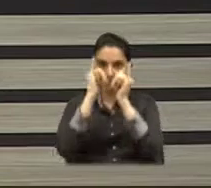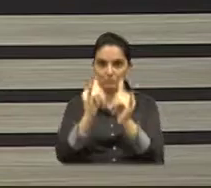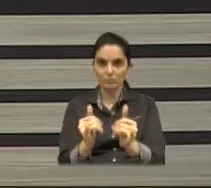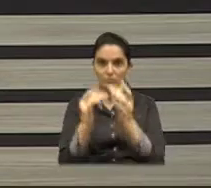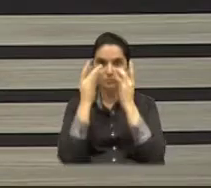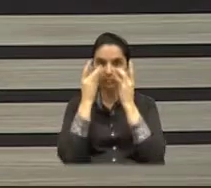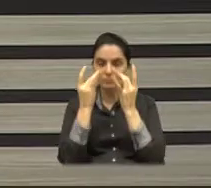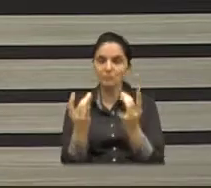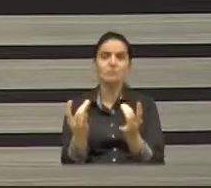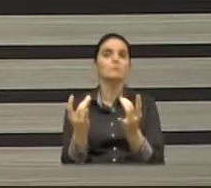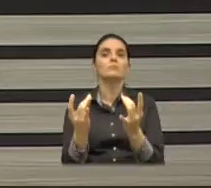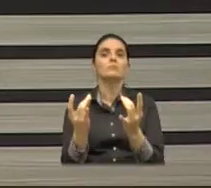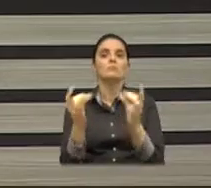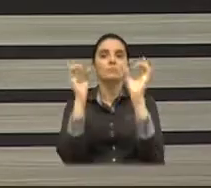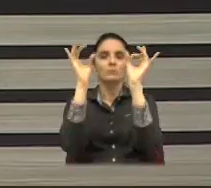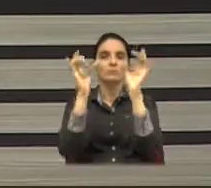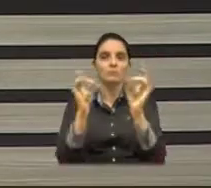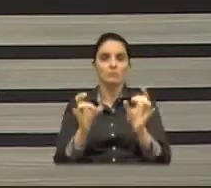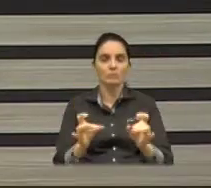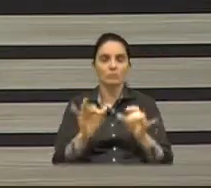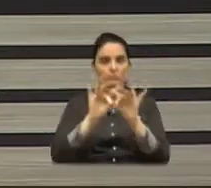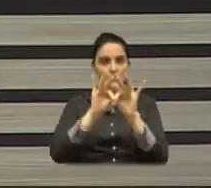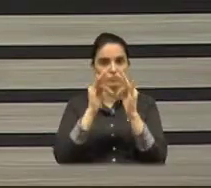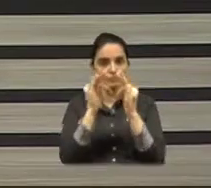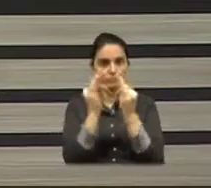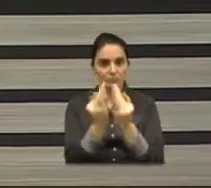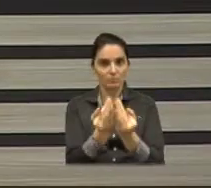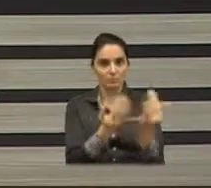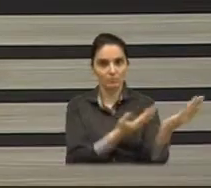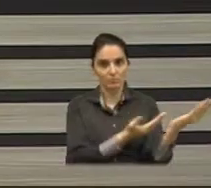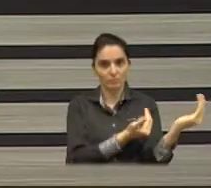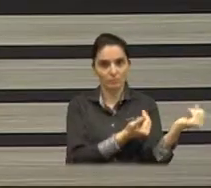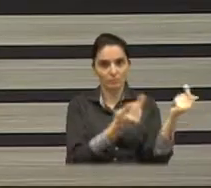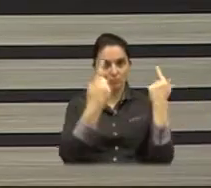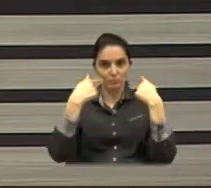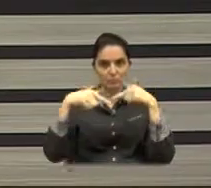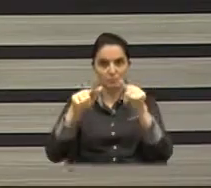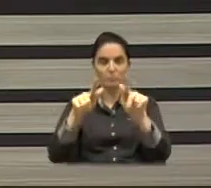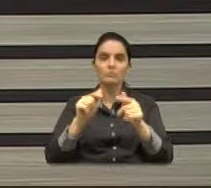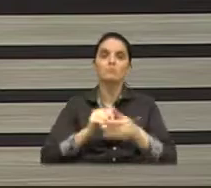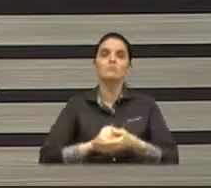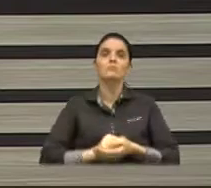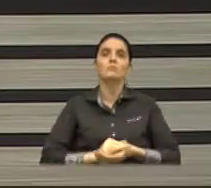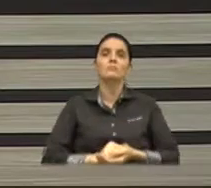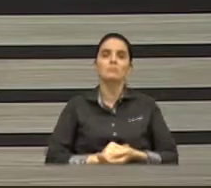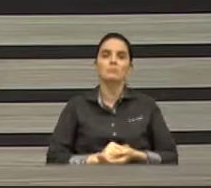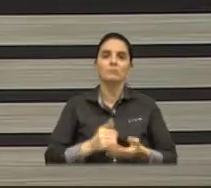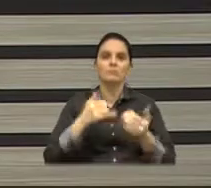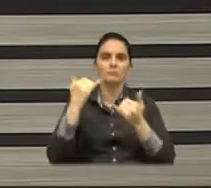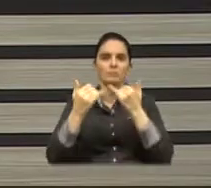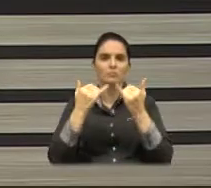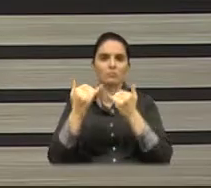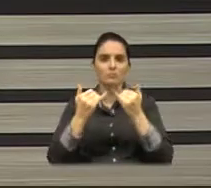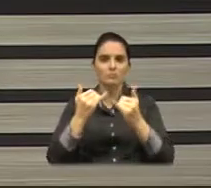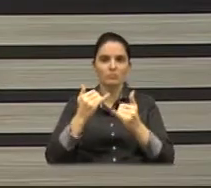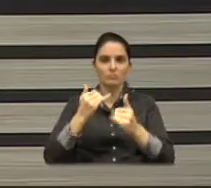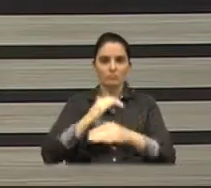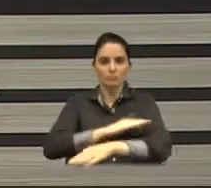sociedade, em especial às famílias e jovens, contra o jogo, traduzido para o português como Baleia